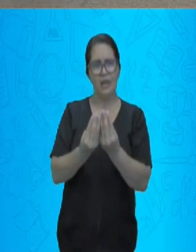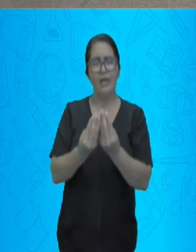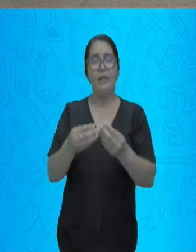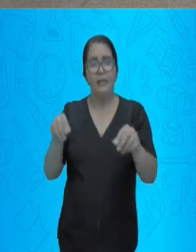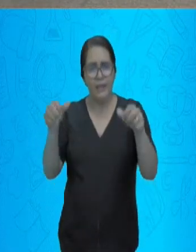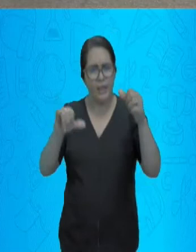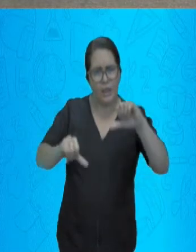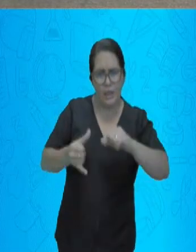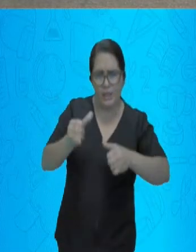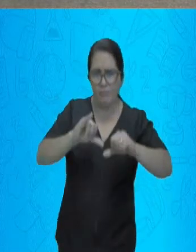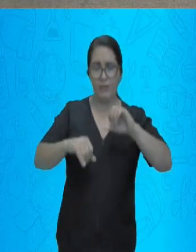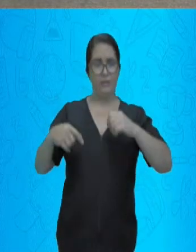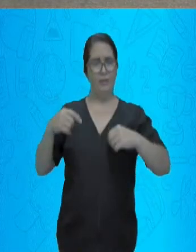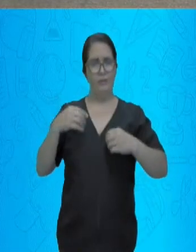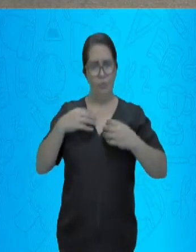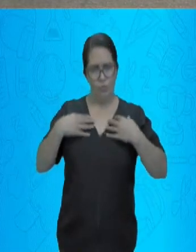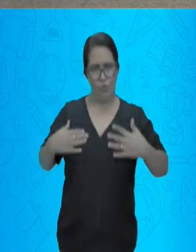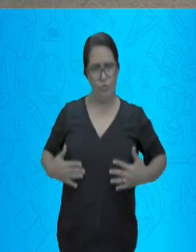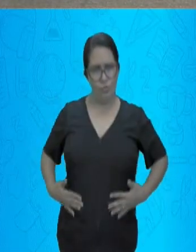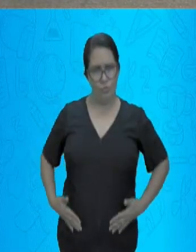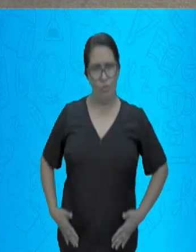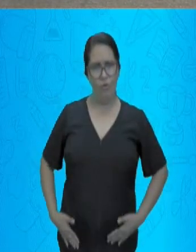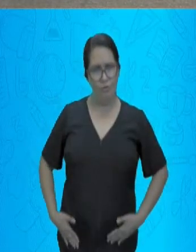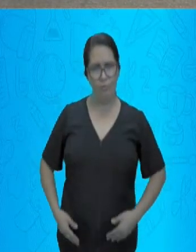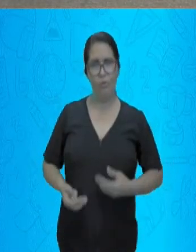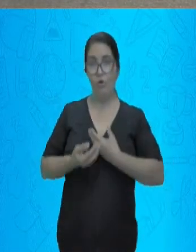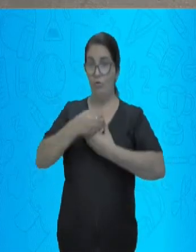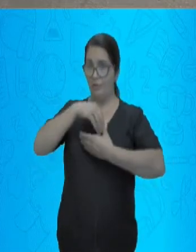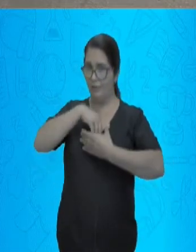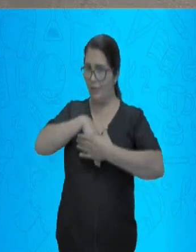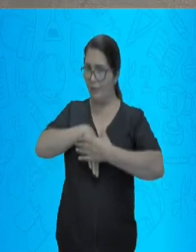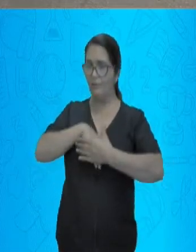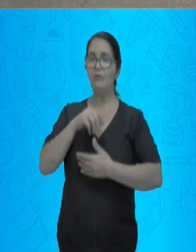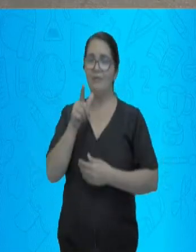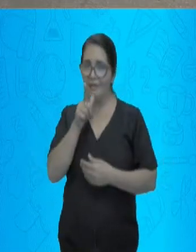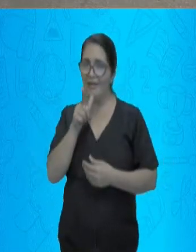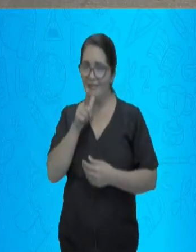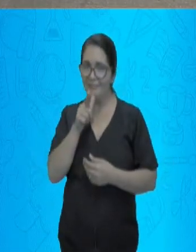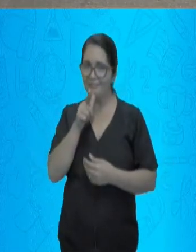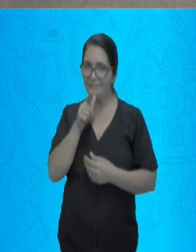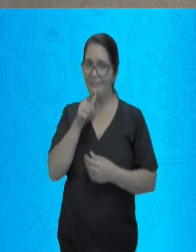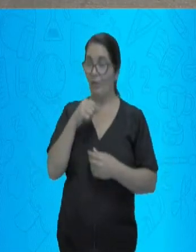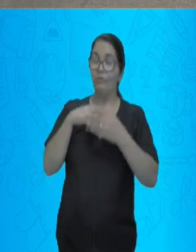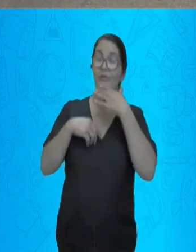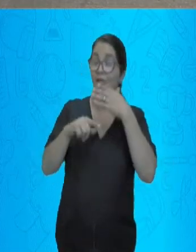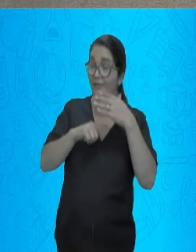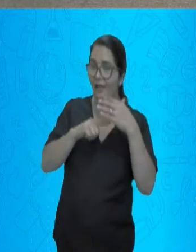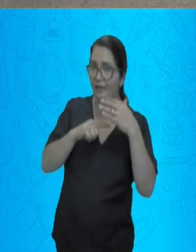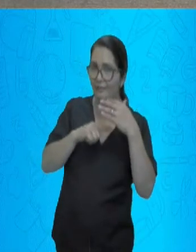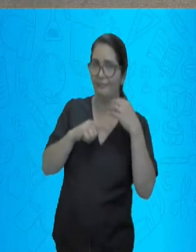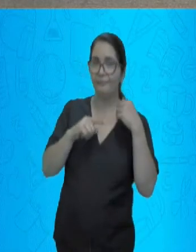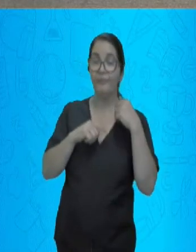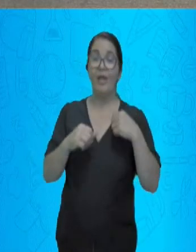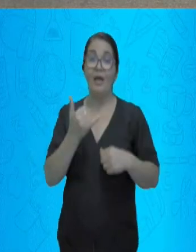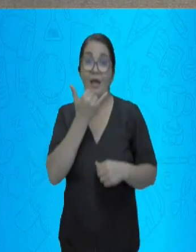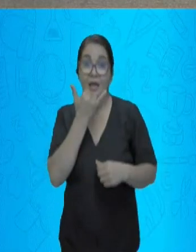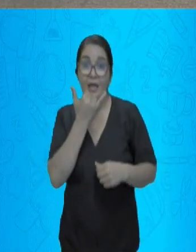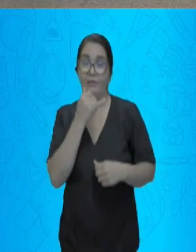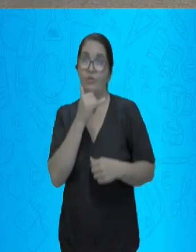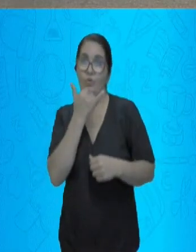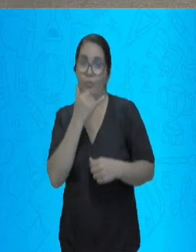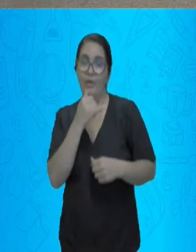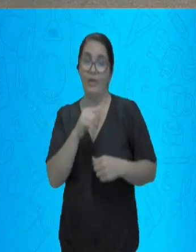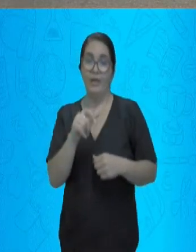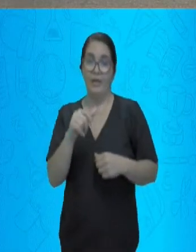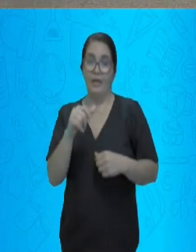Quando a gente pensa água, maior quantidade da substância química que